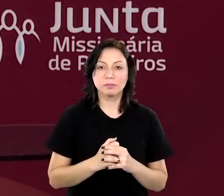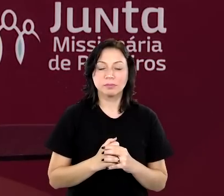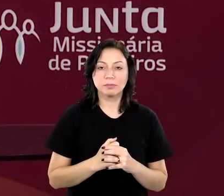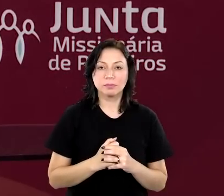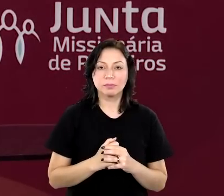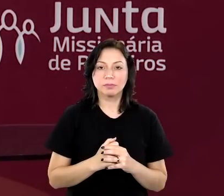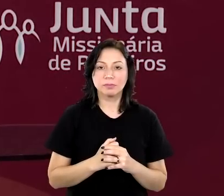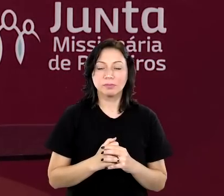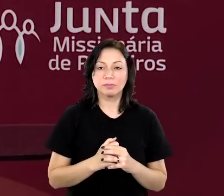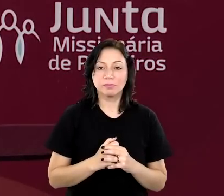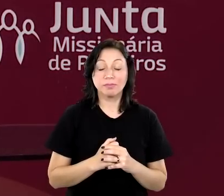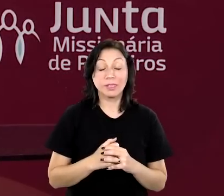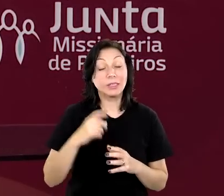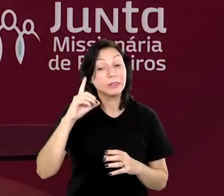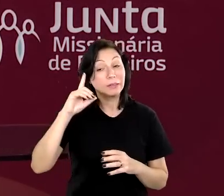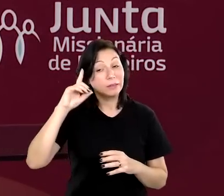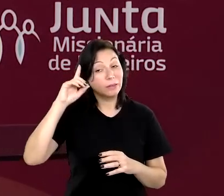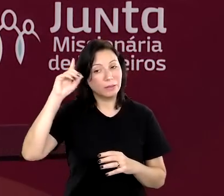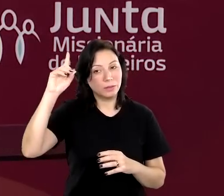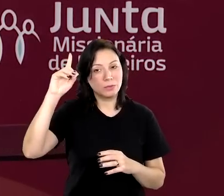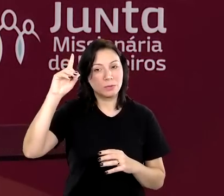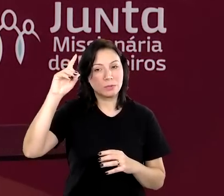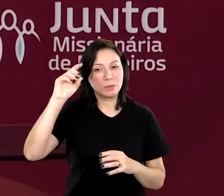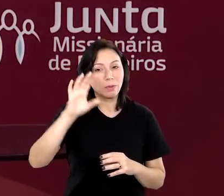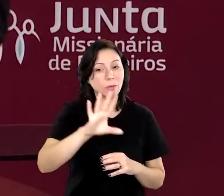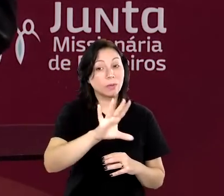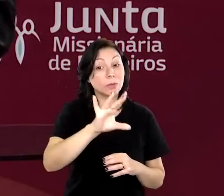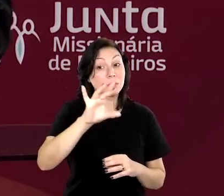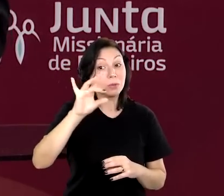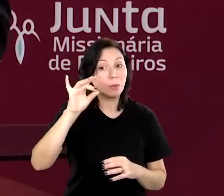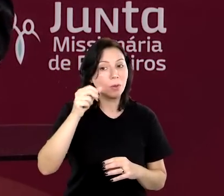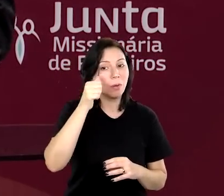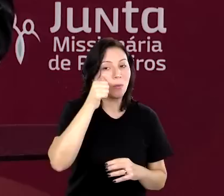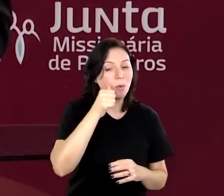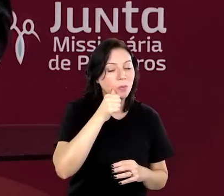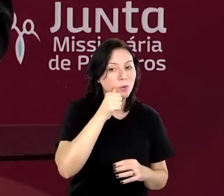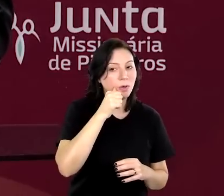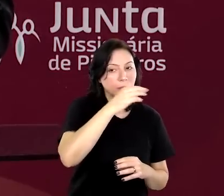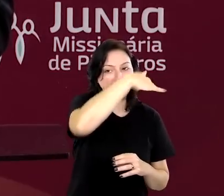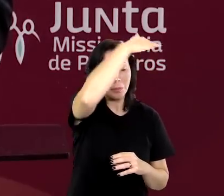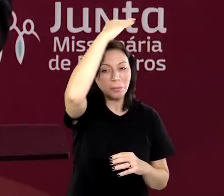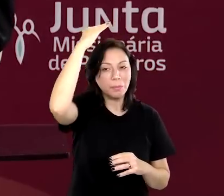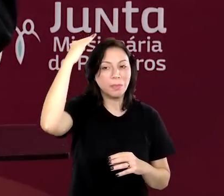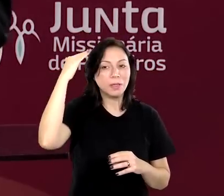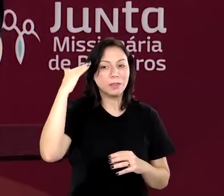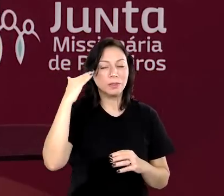escolheu usar Maria para cumprir um propósito que ele tinha para a vida dela.